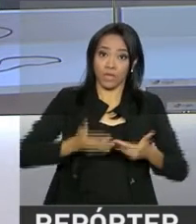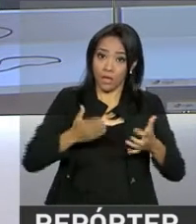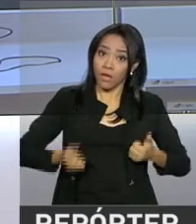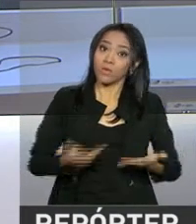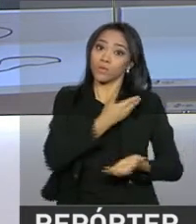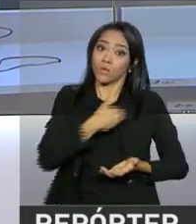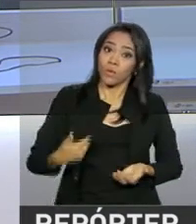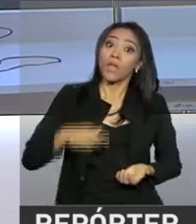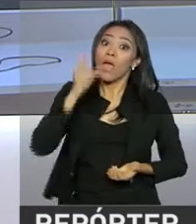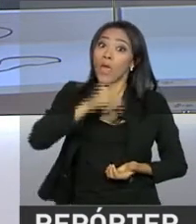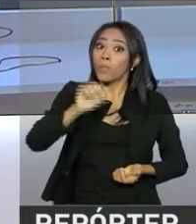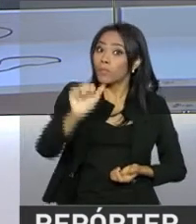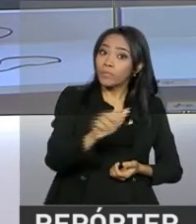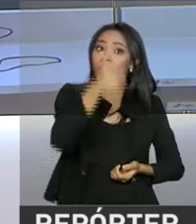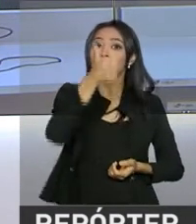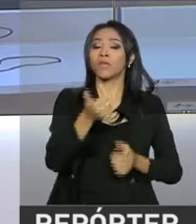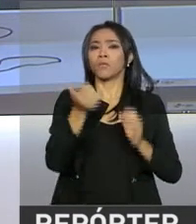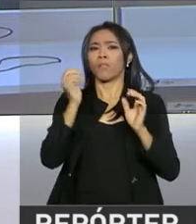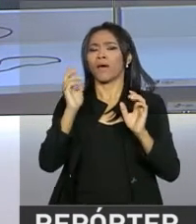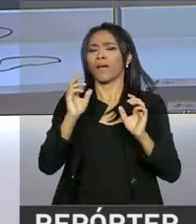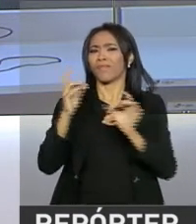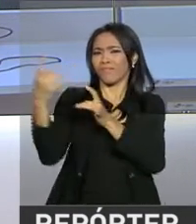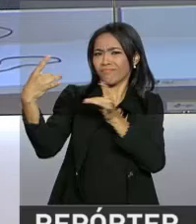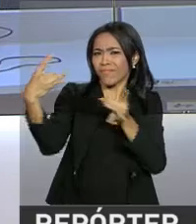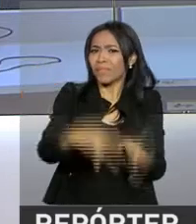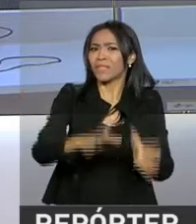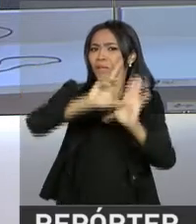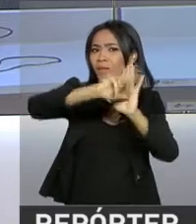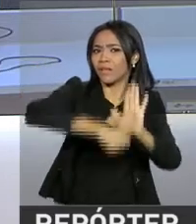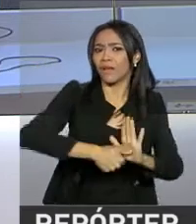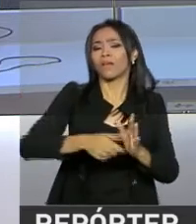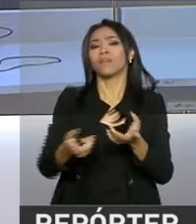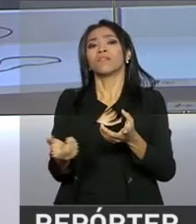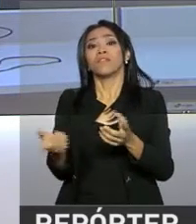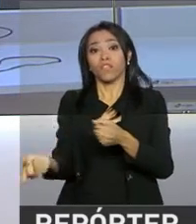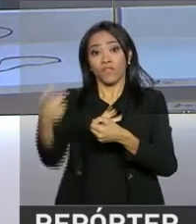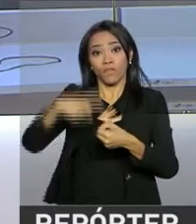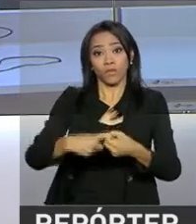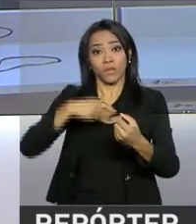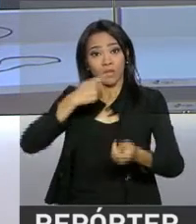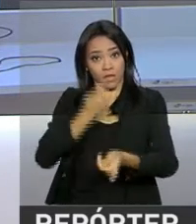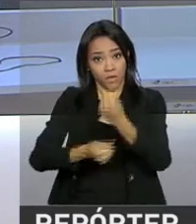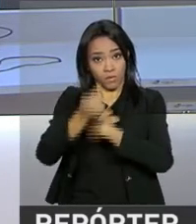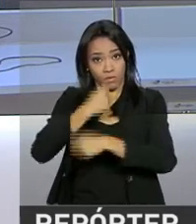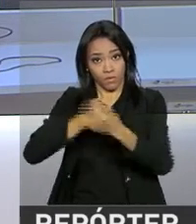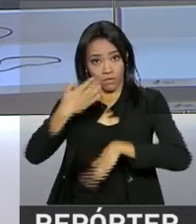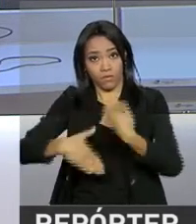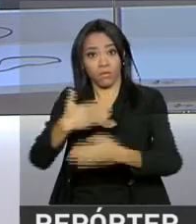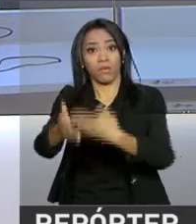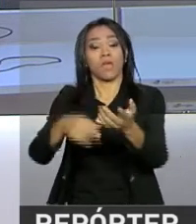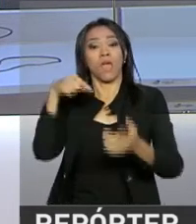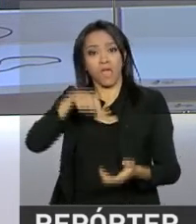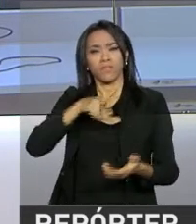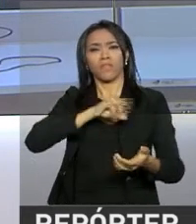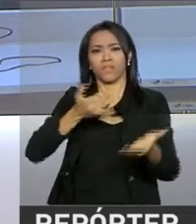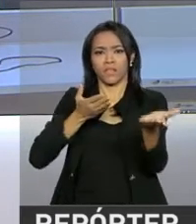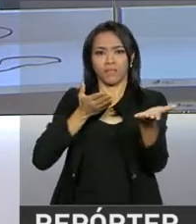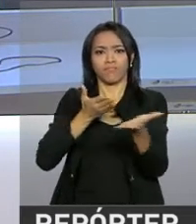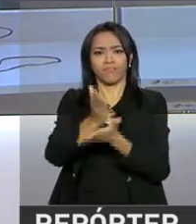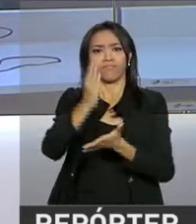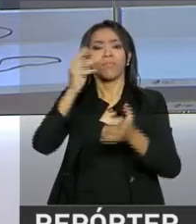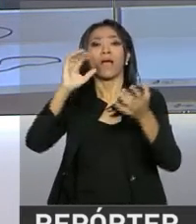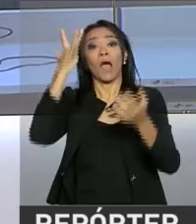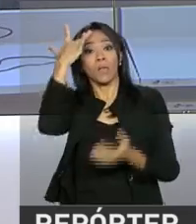primeiro passo para acabar com a recessão e fazer a economia voltar a crescer a medida deve ser promulgada pelo congresso nacional